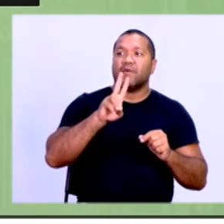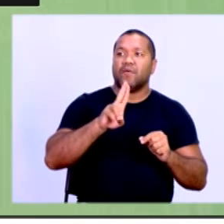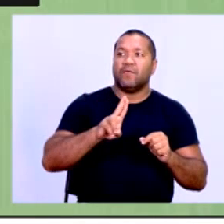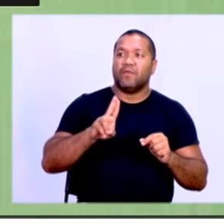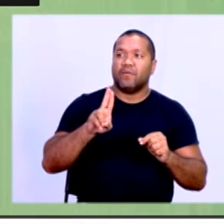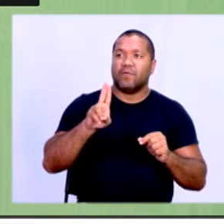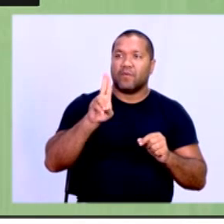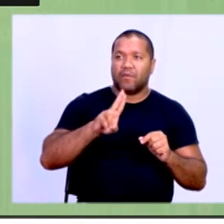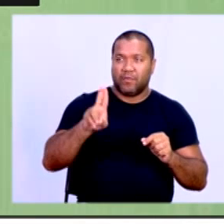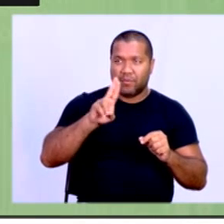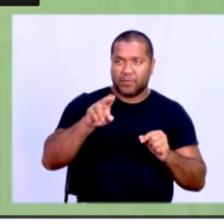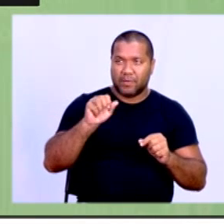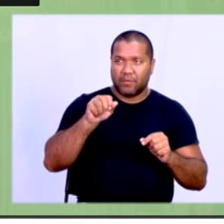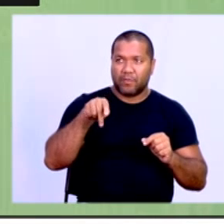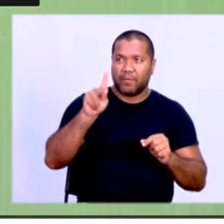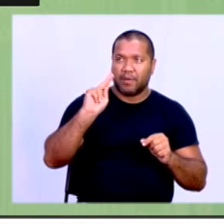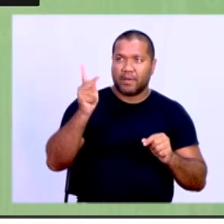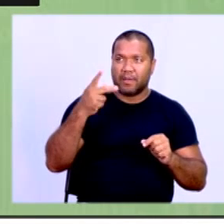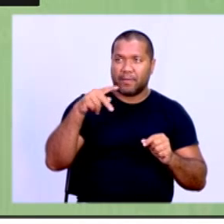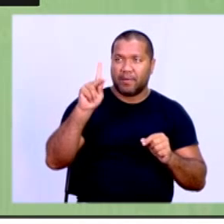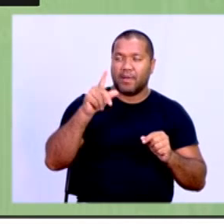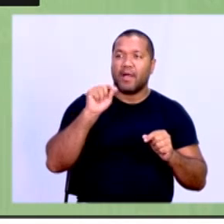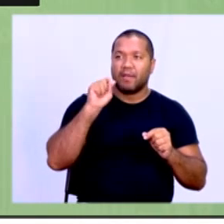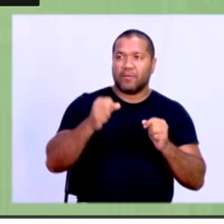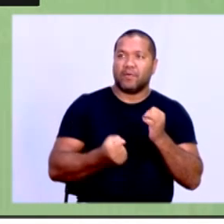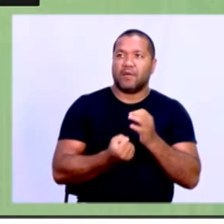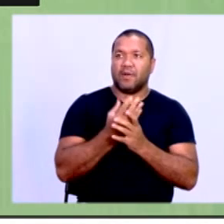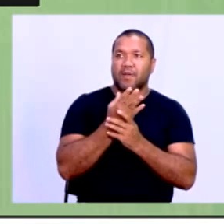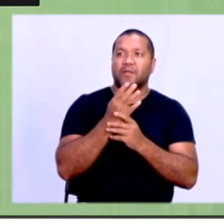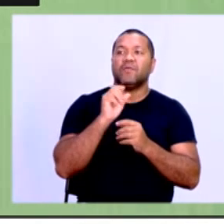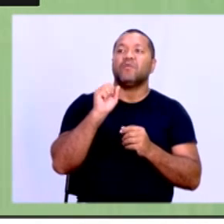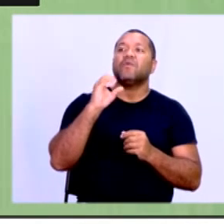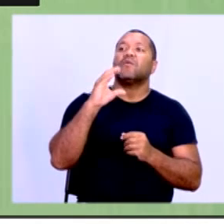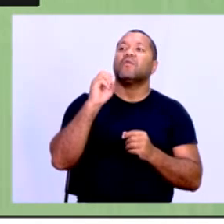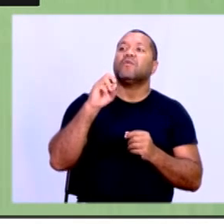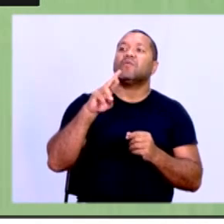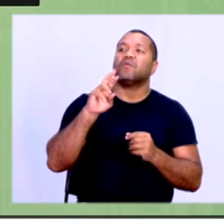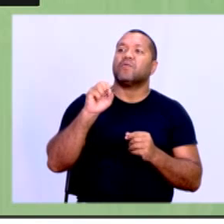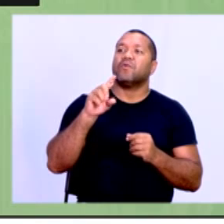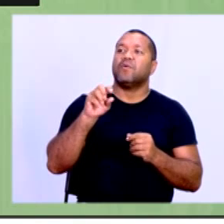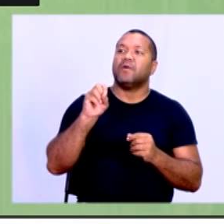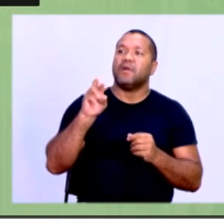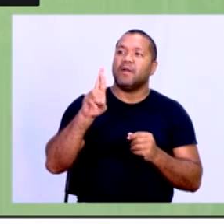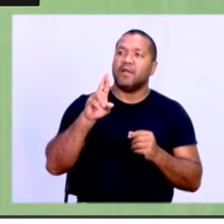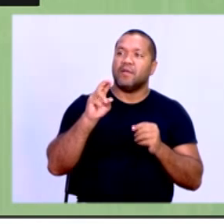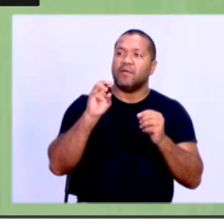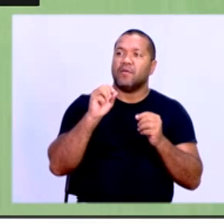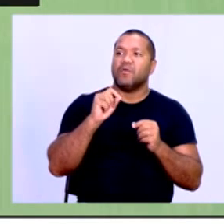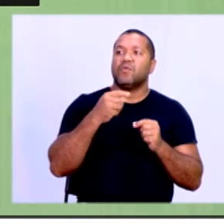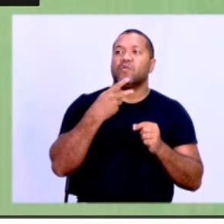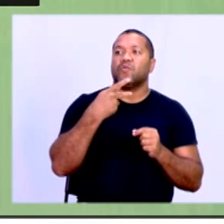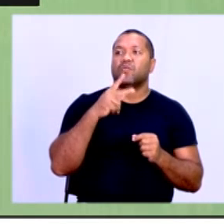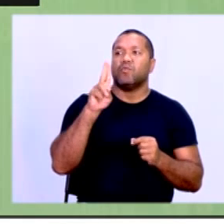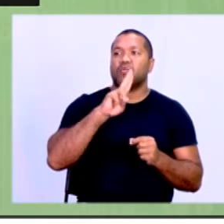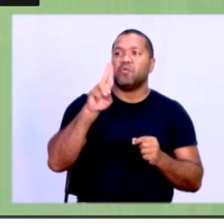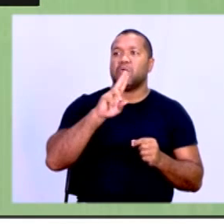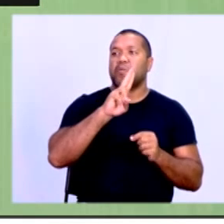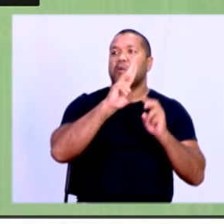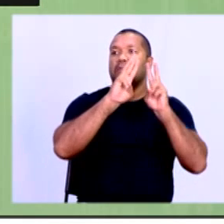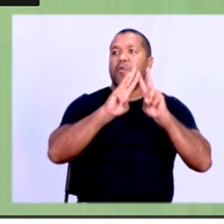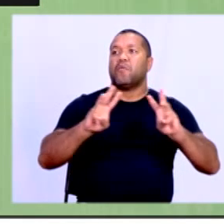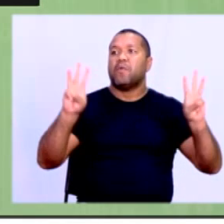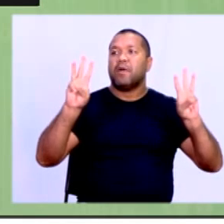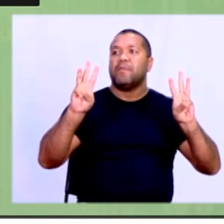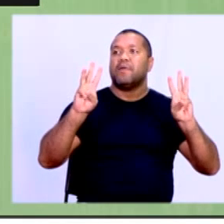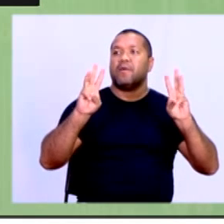os modelos. Aqui eu estou criando uma controller. E a controller, o nome da controller é página controller. E aí ele cria essa página aqui,